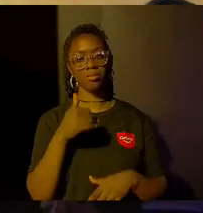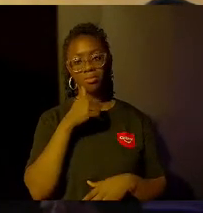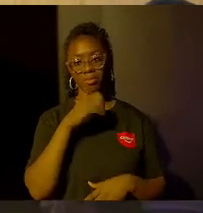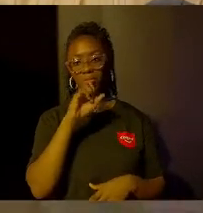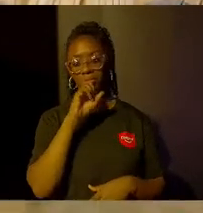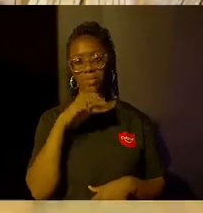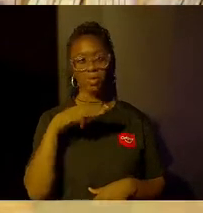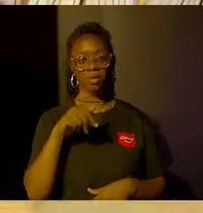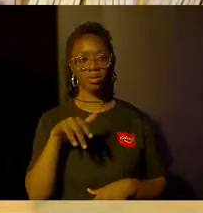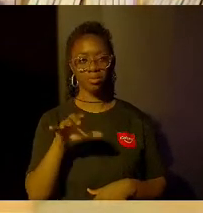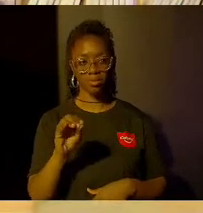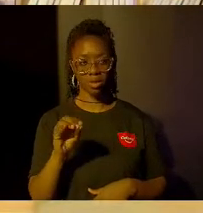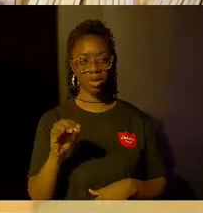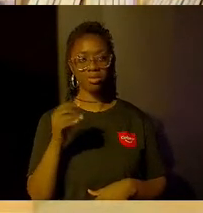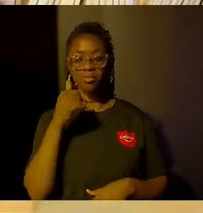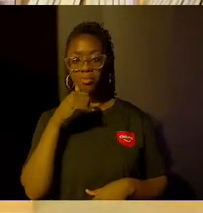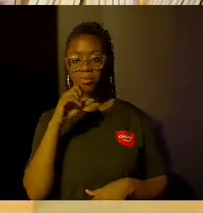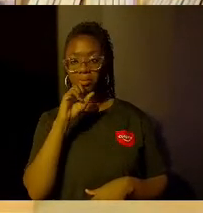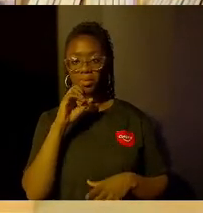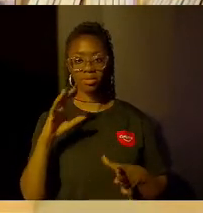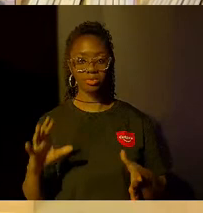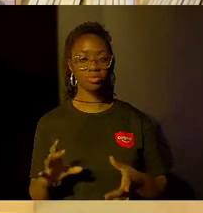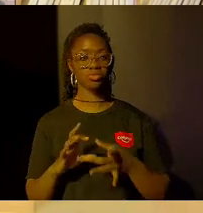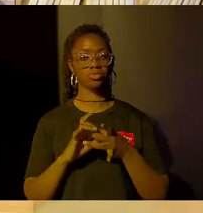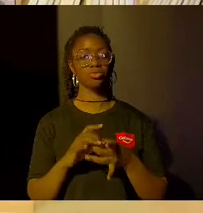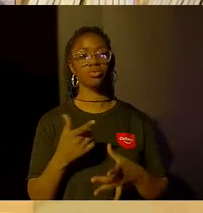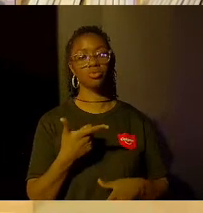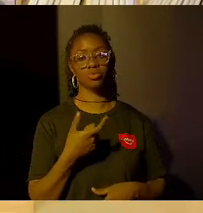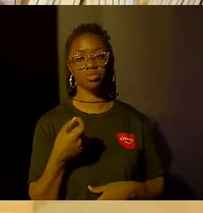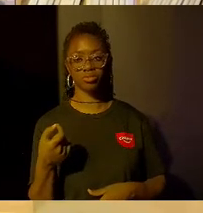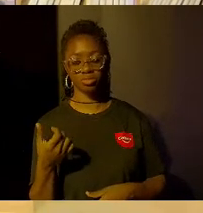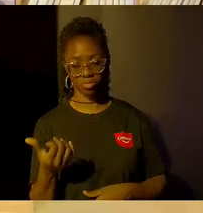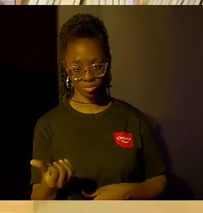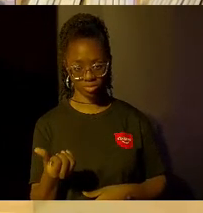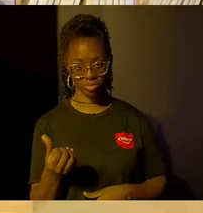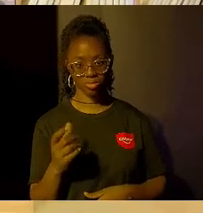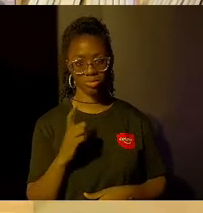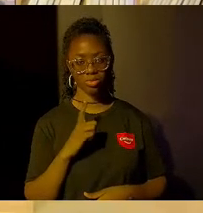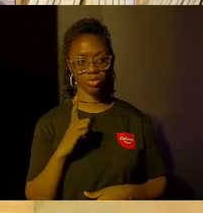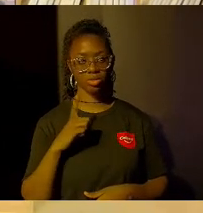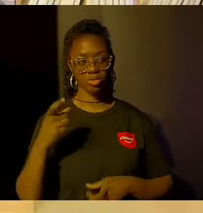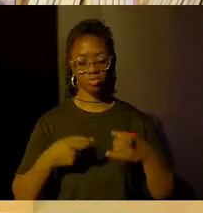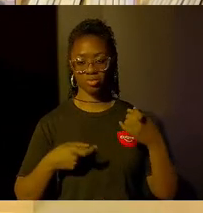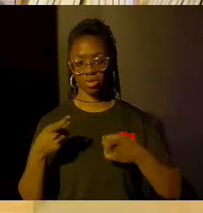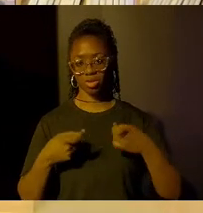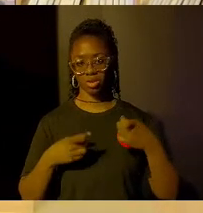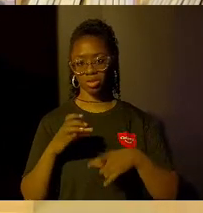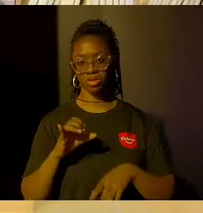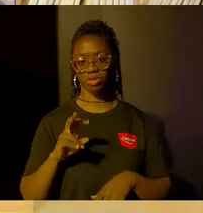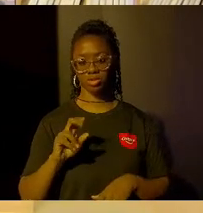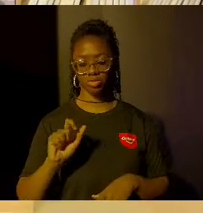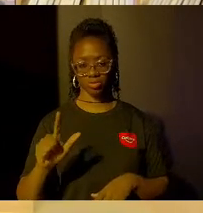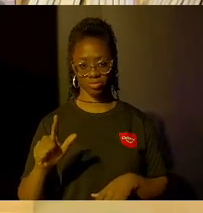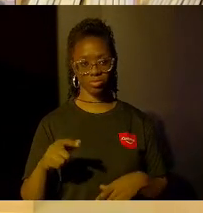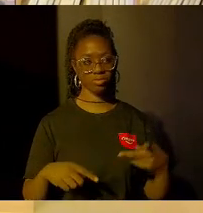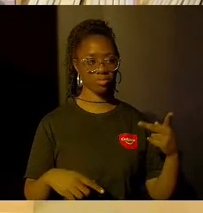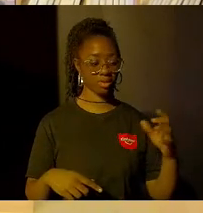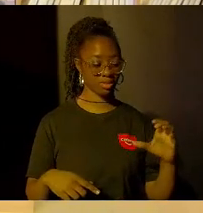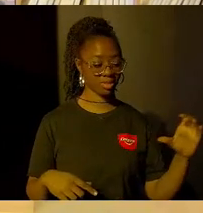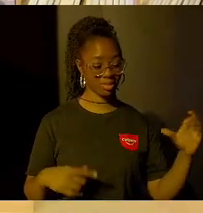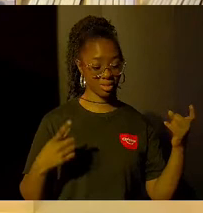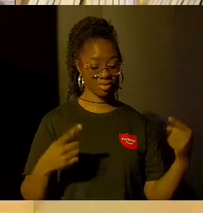são as mães que se juntam quando em 2006 teve uma guerra civil PCC Estado